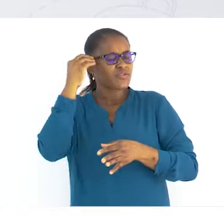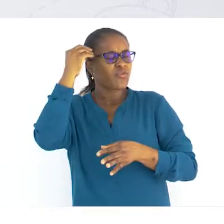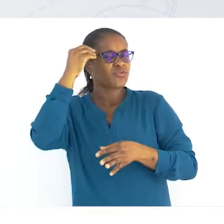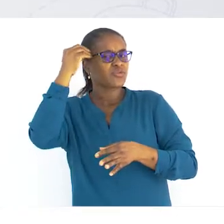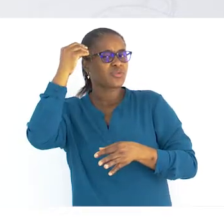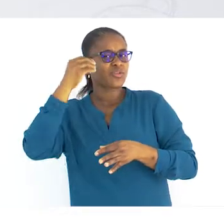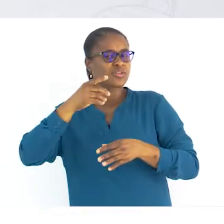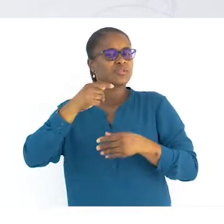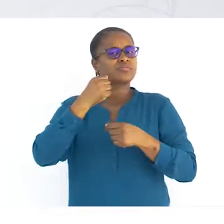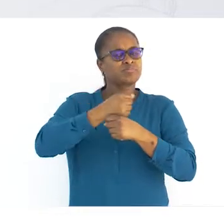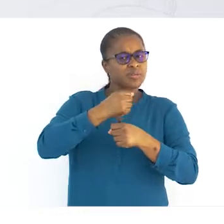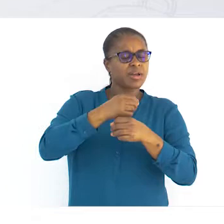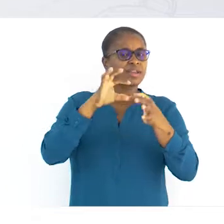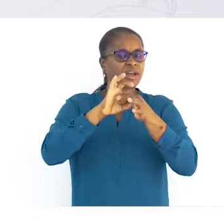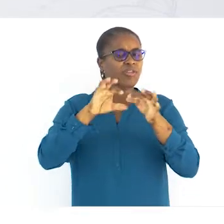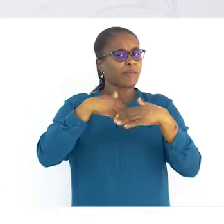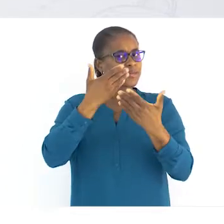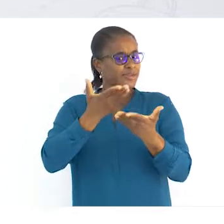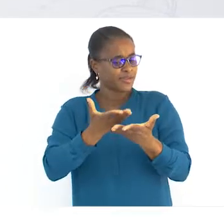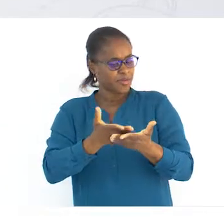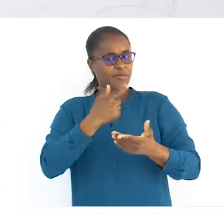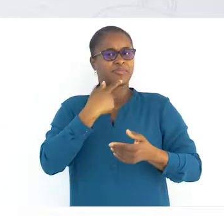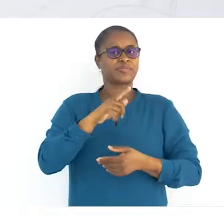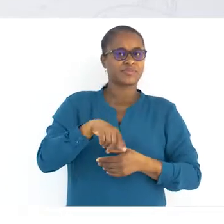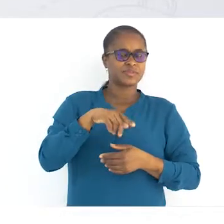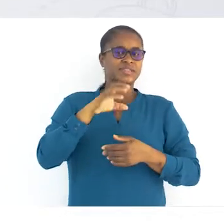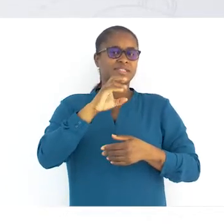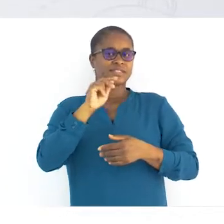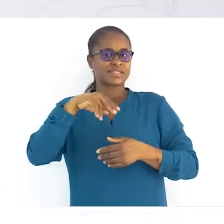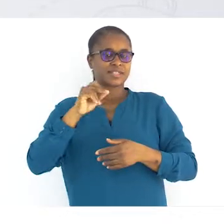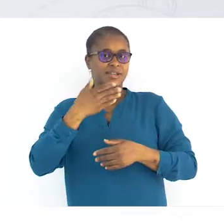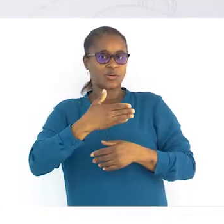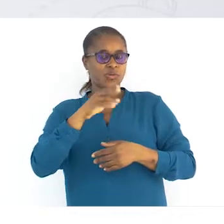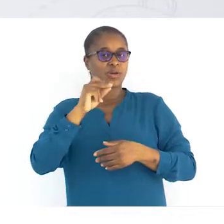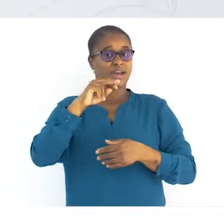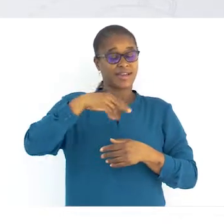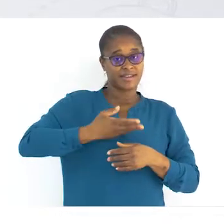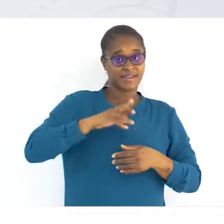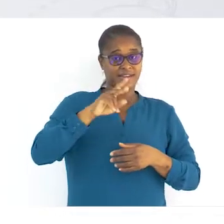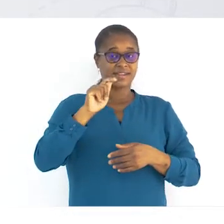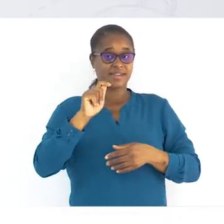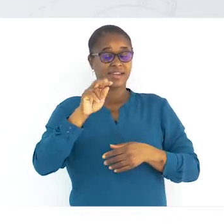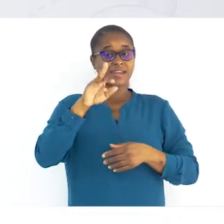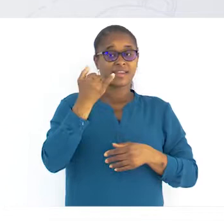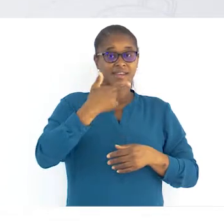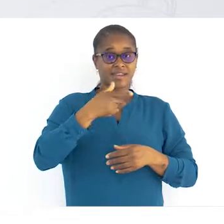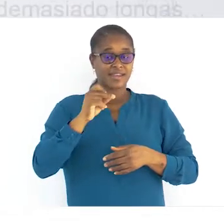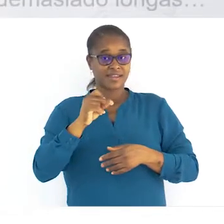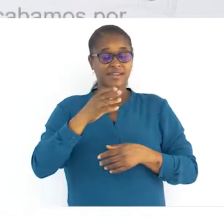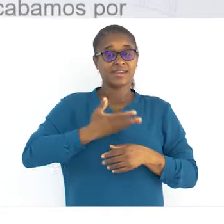à representação. Cena 1, André, Rita Diana e figurantes estão em